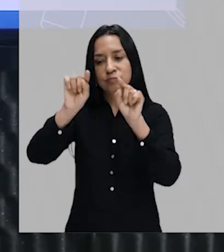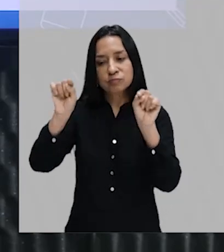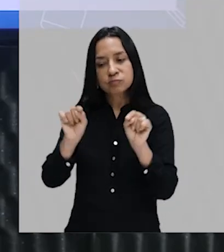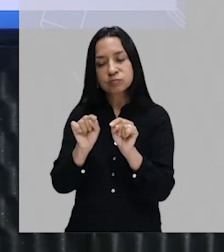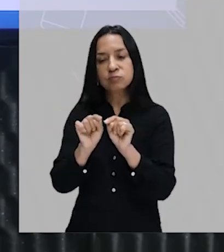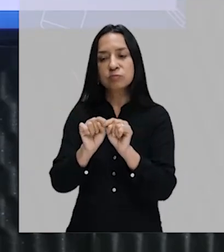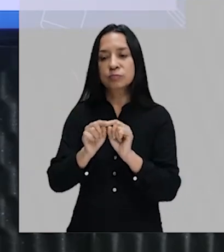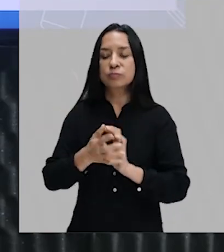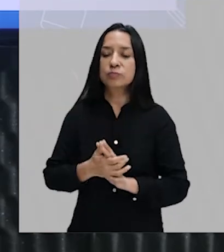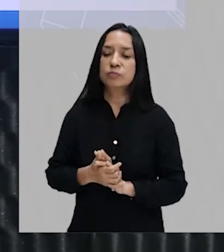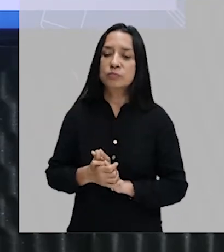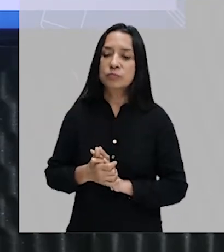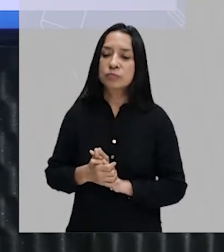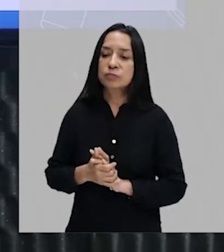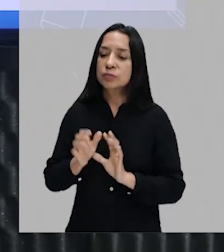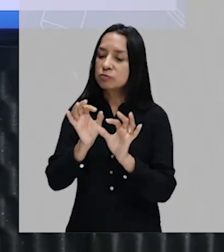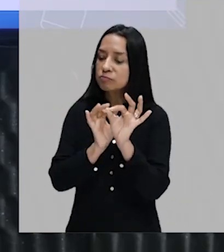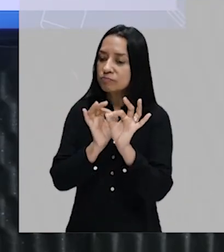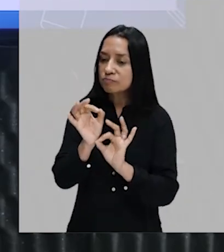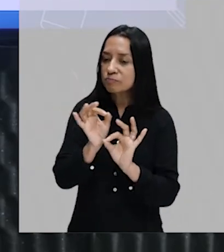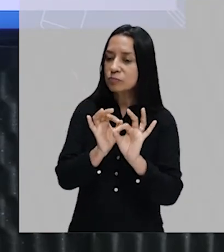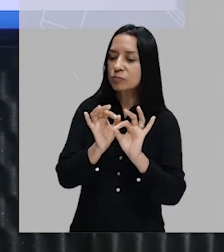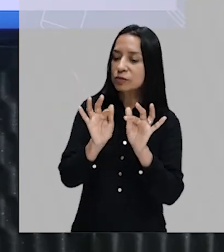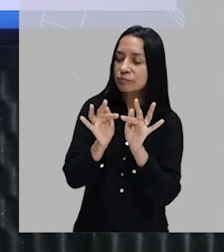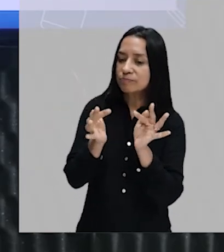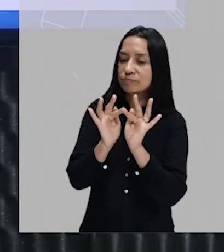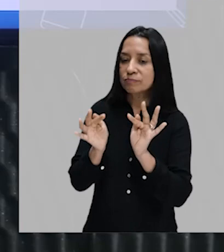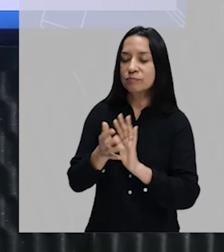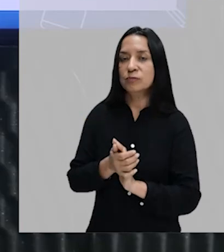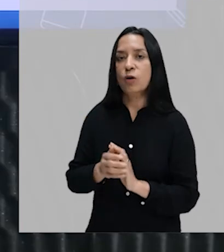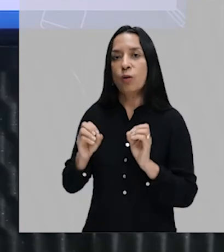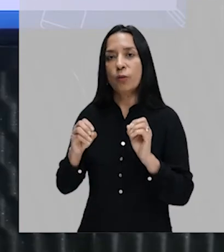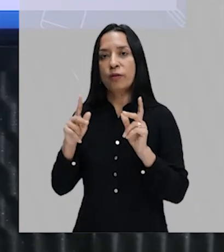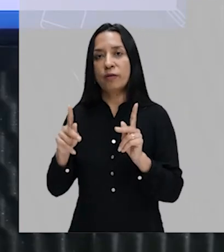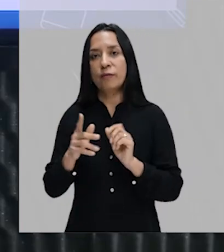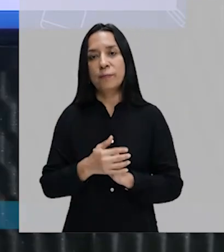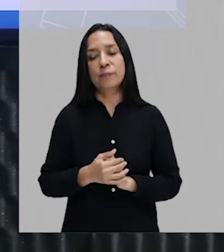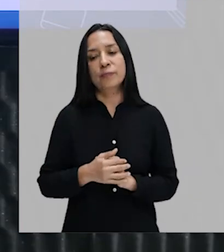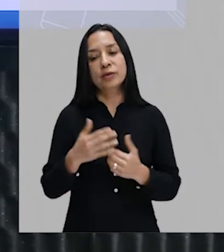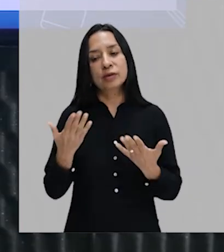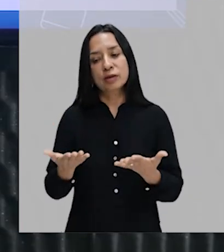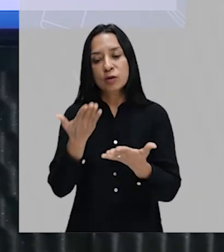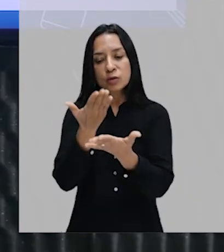llaves, de forma simples, tá certo, galera?